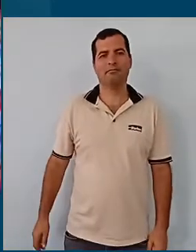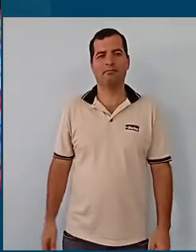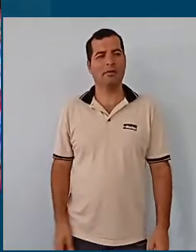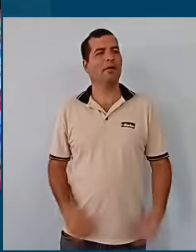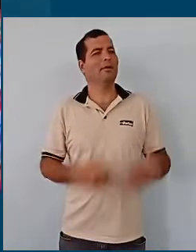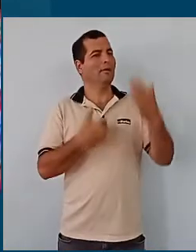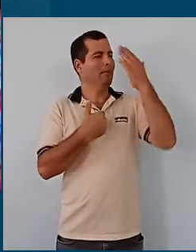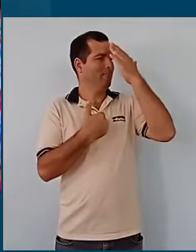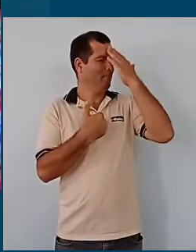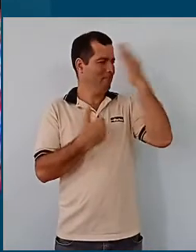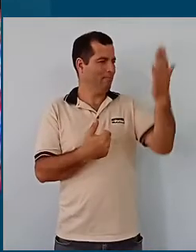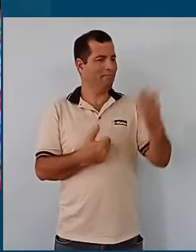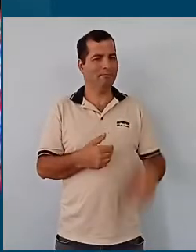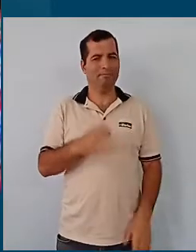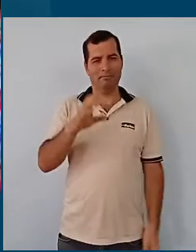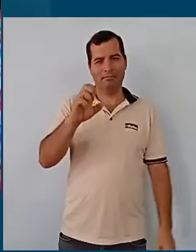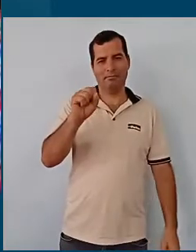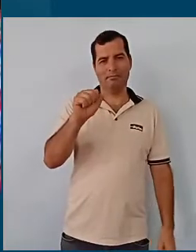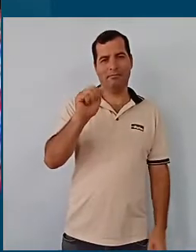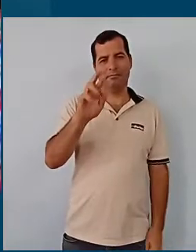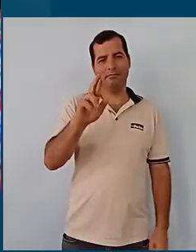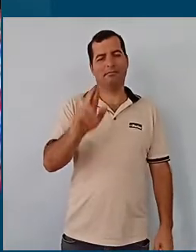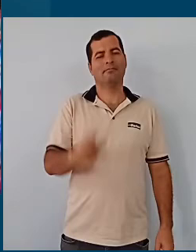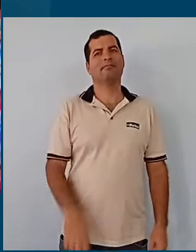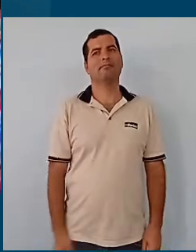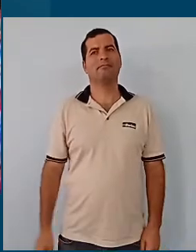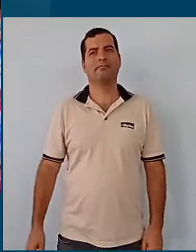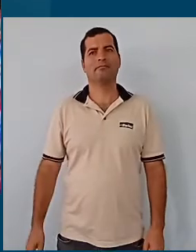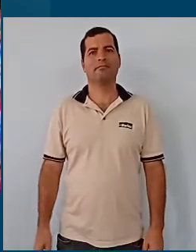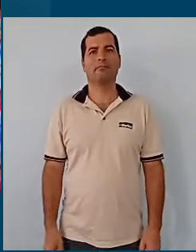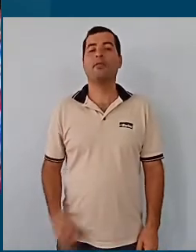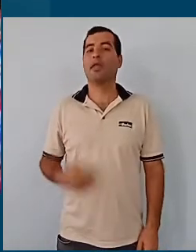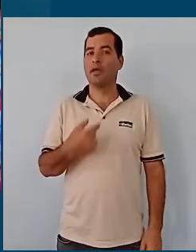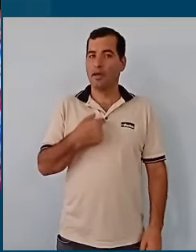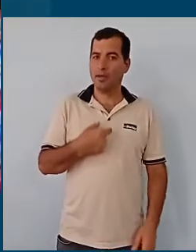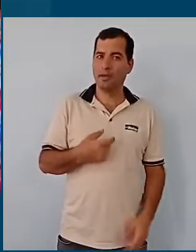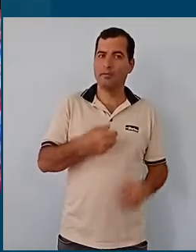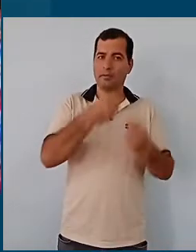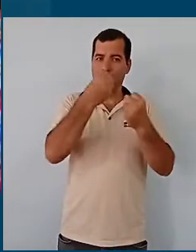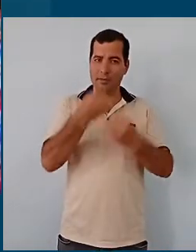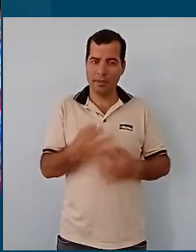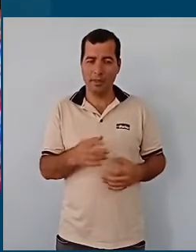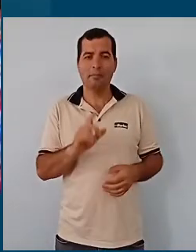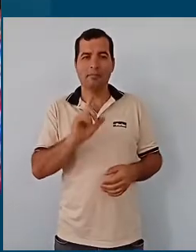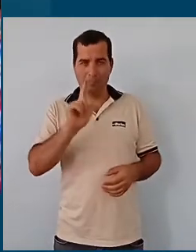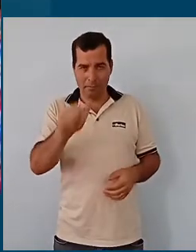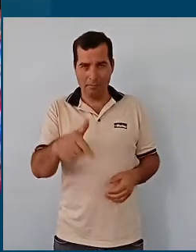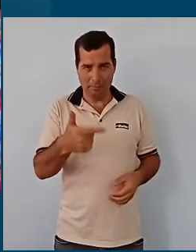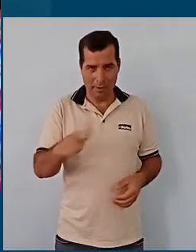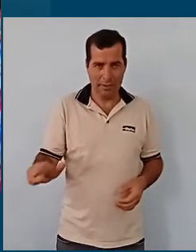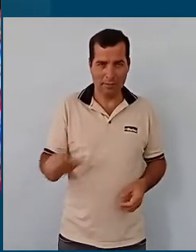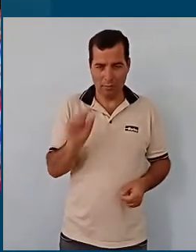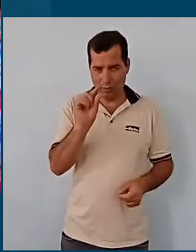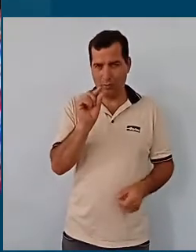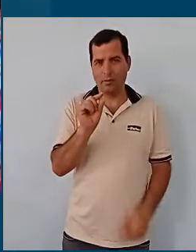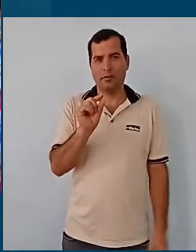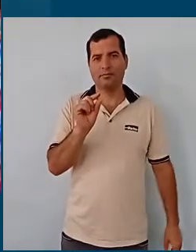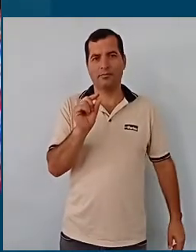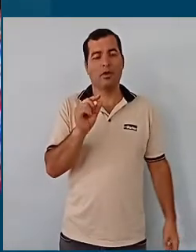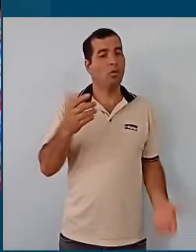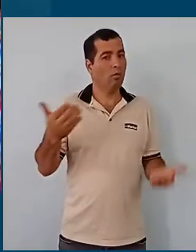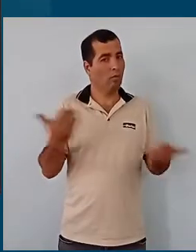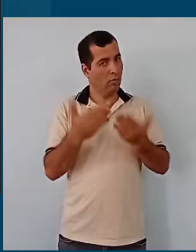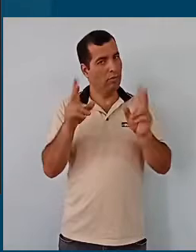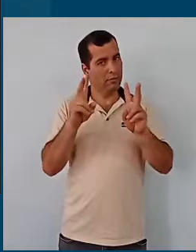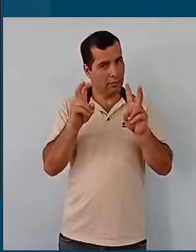Obrigada, César. Bom, na verdade eu vou complementar só dizendo que o que nós vamos tratar